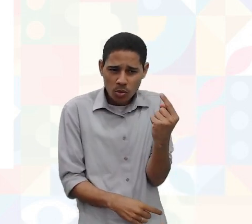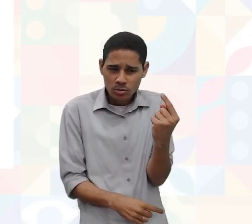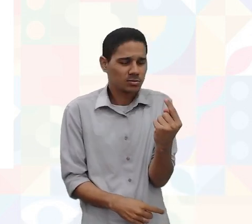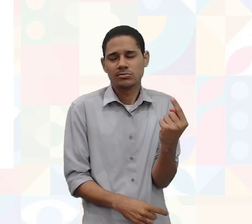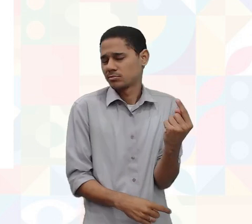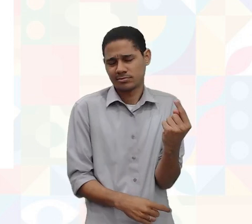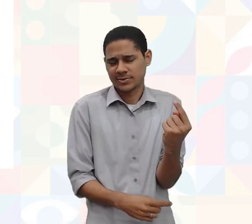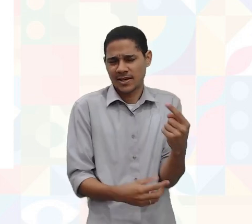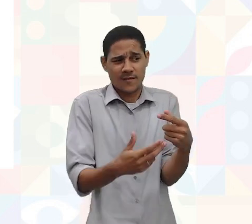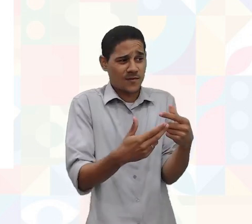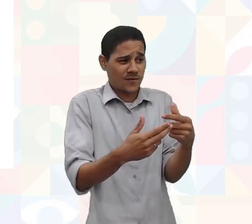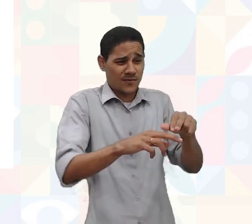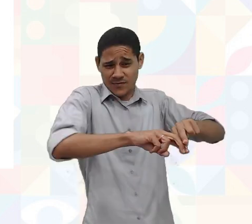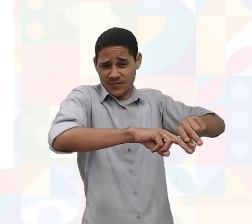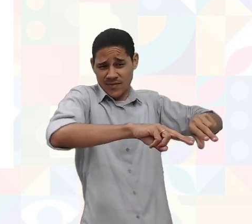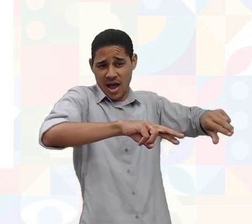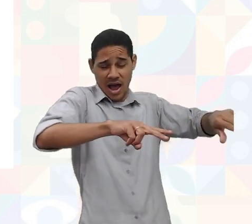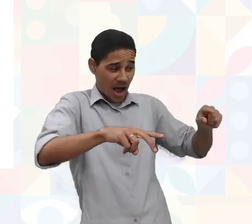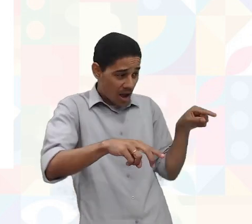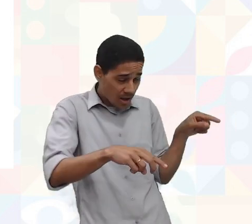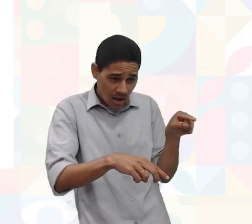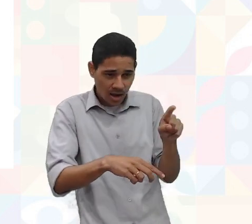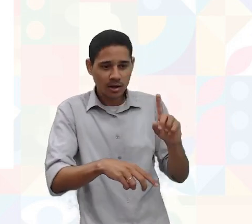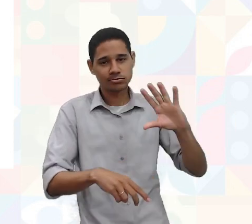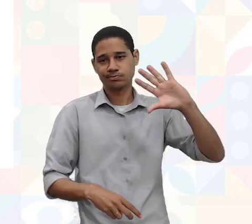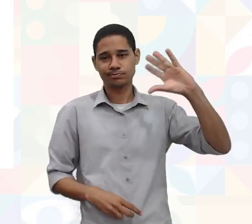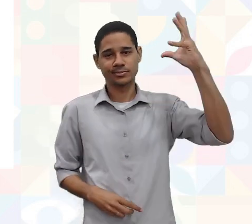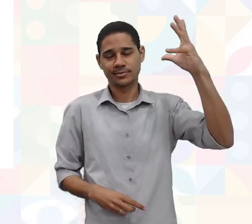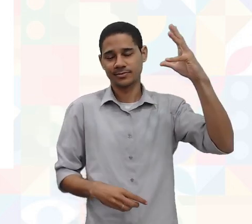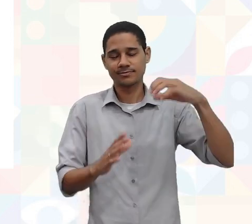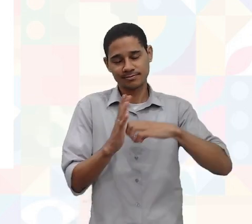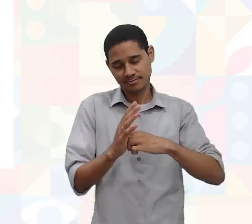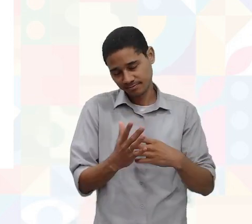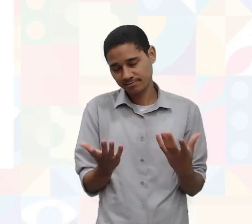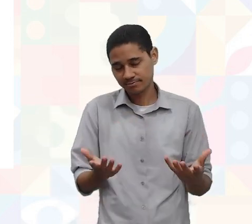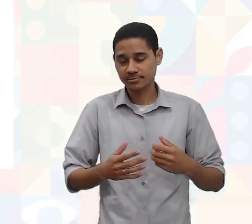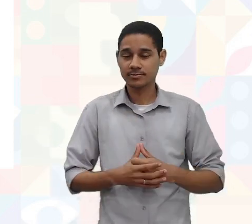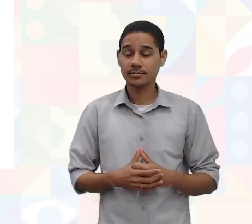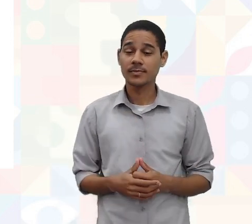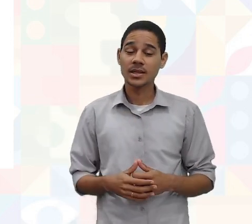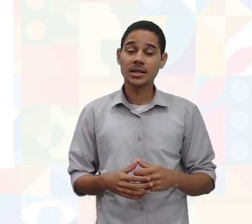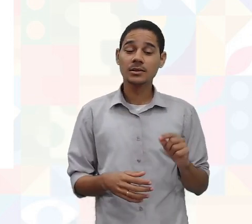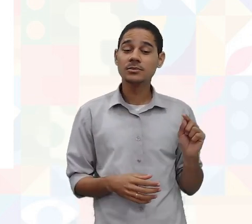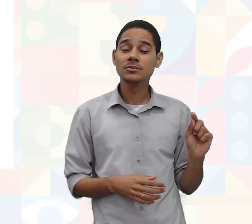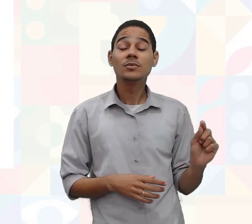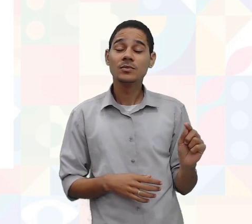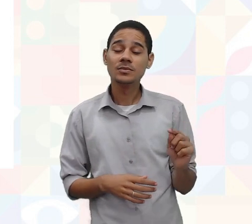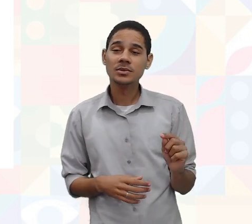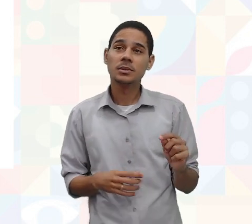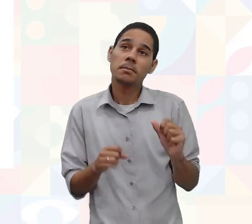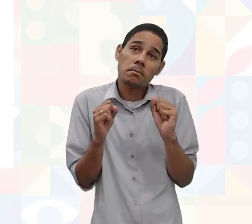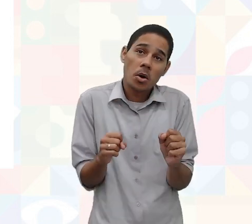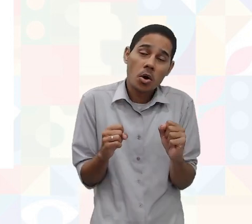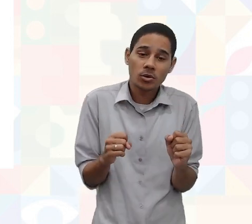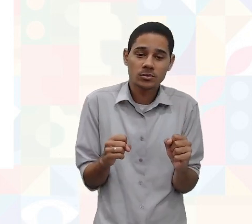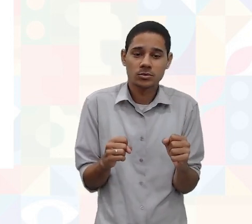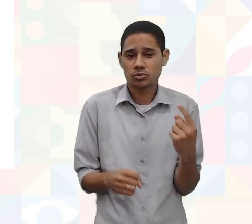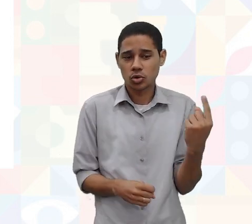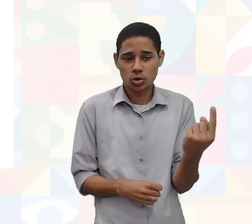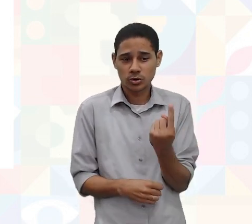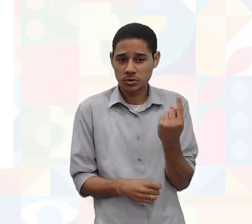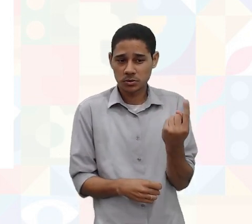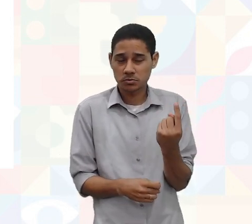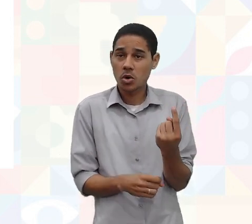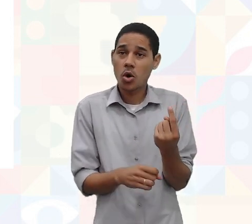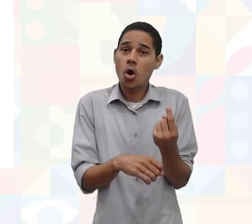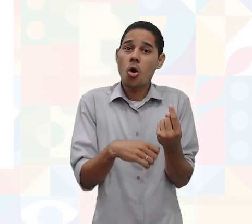mas sim por uma diversidade de causas, previstas ou não. Tais causas podem ocorrer de forma isolada